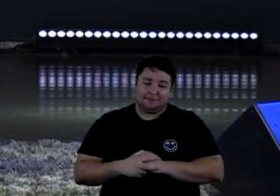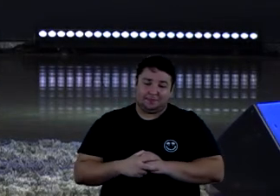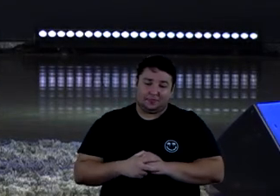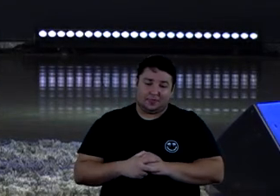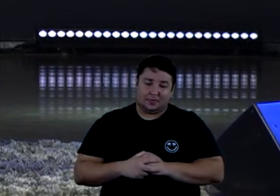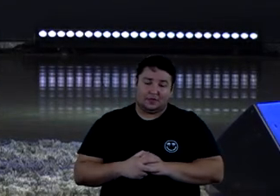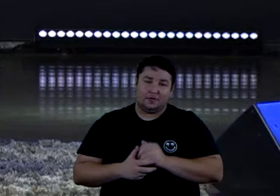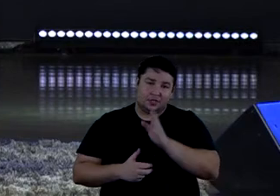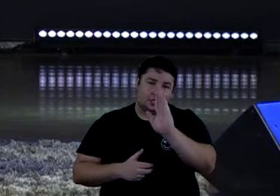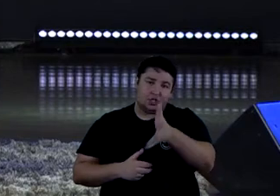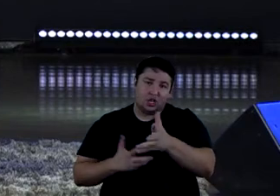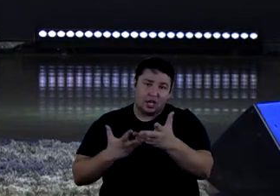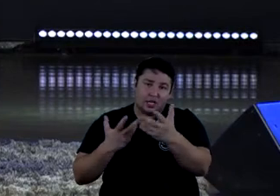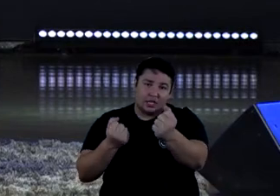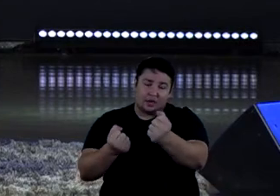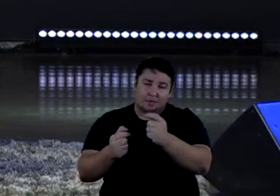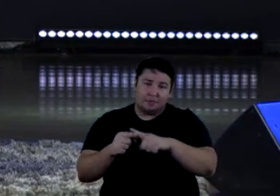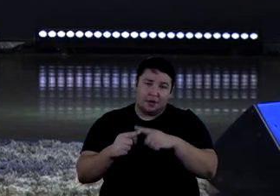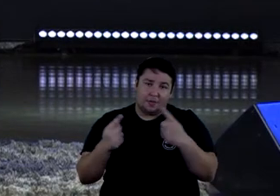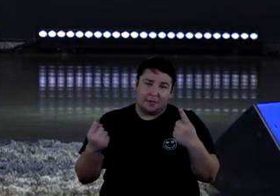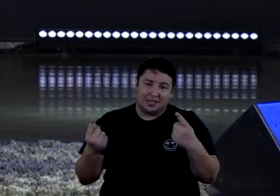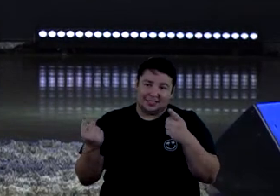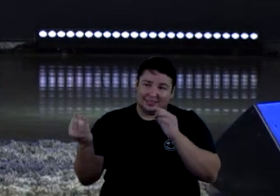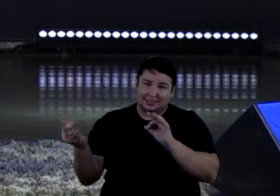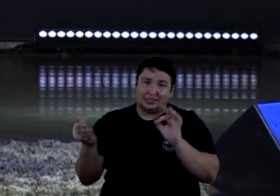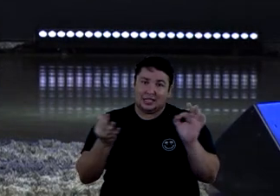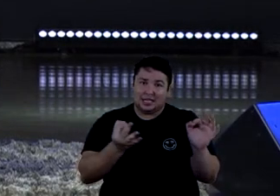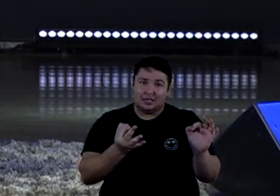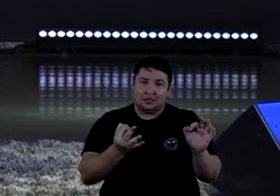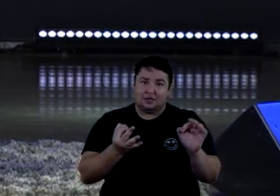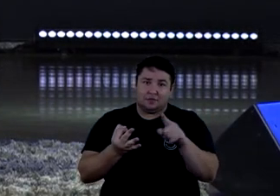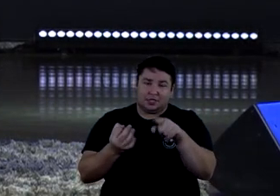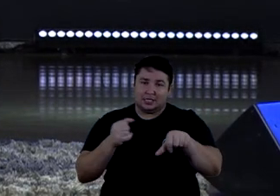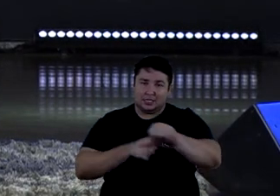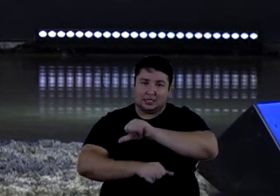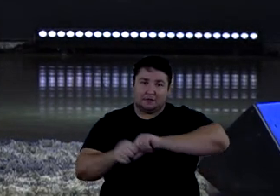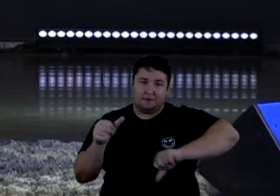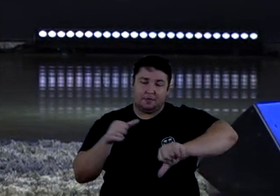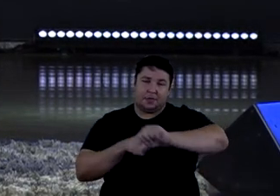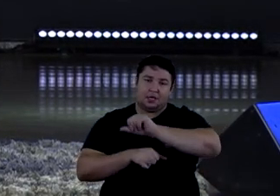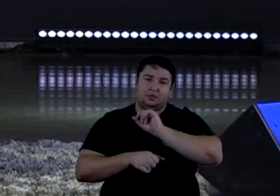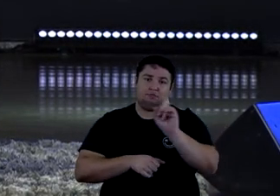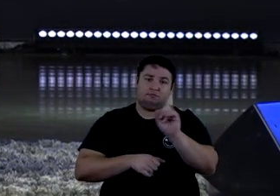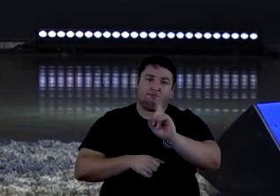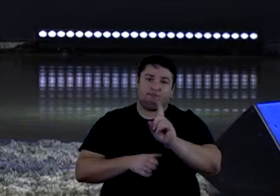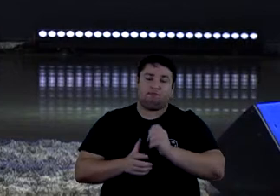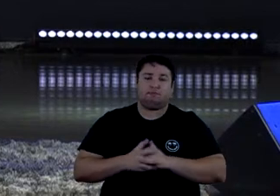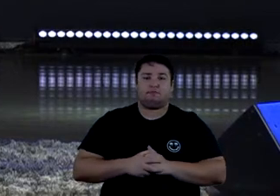Você já recebeu. Mas uma coisa é certa: você não foi transformado.